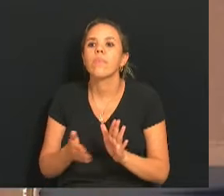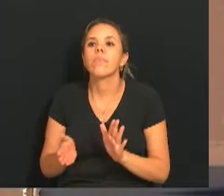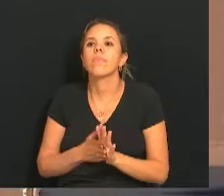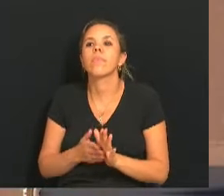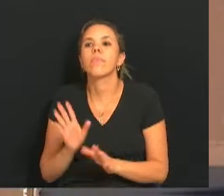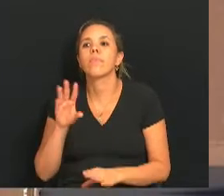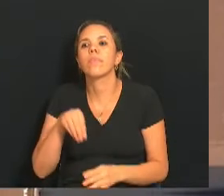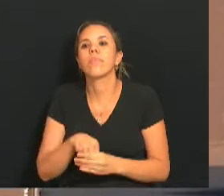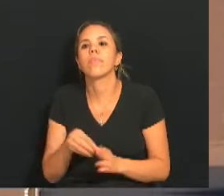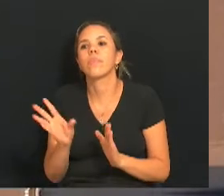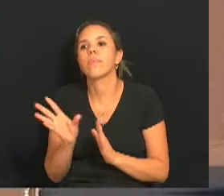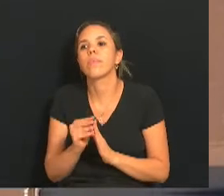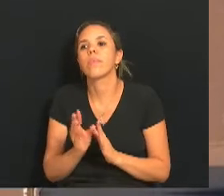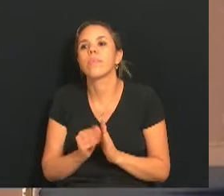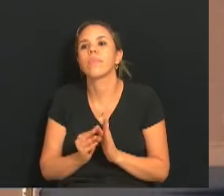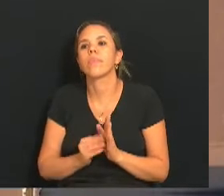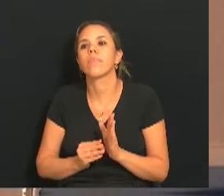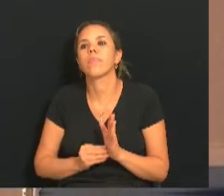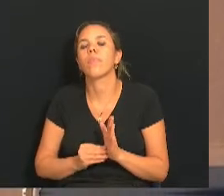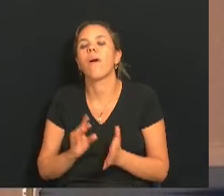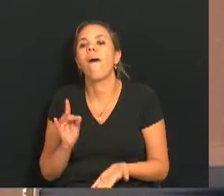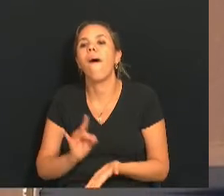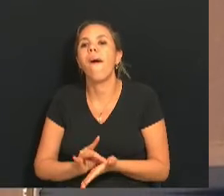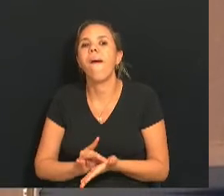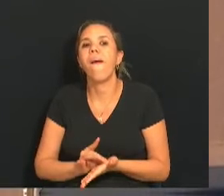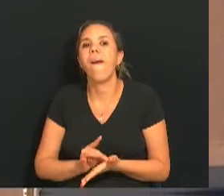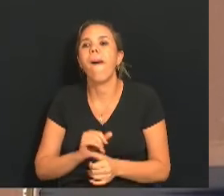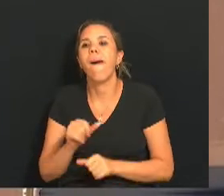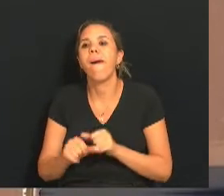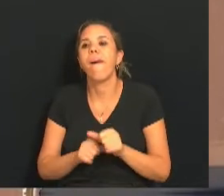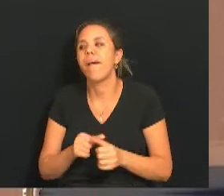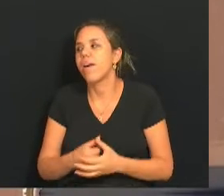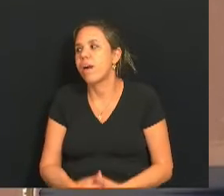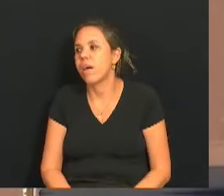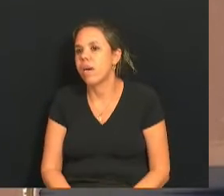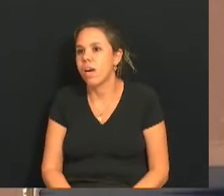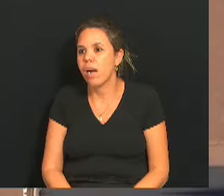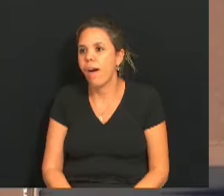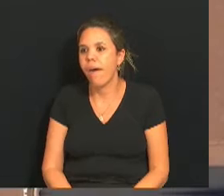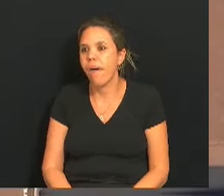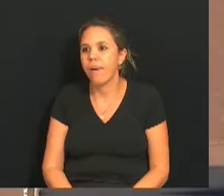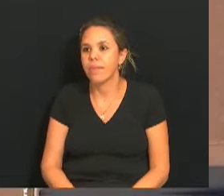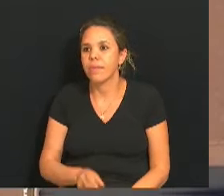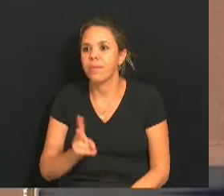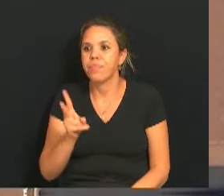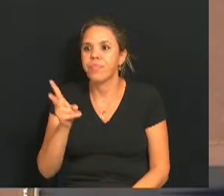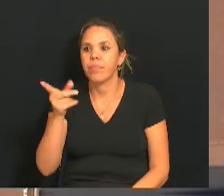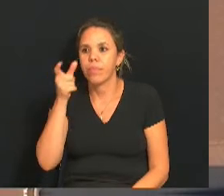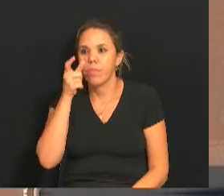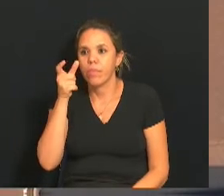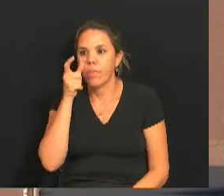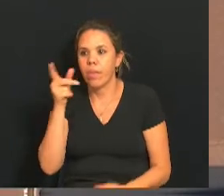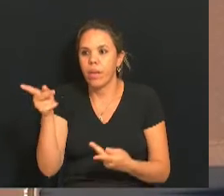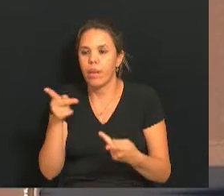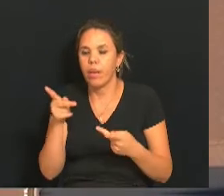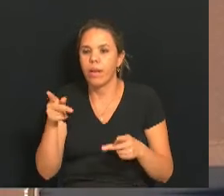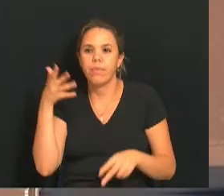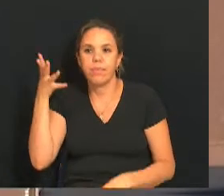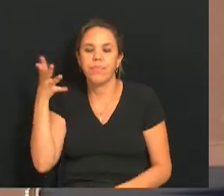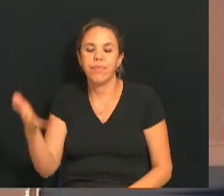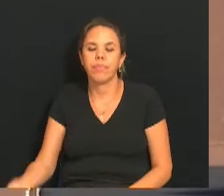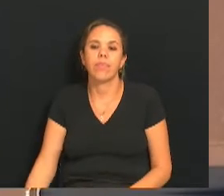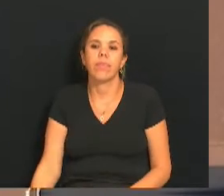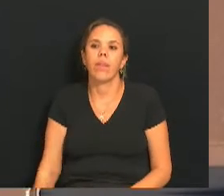já também concretas, né, de mudanças, e a gente vai continuar aqui ouvindo os convidados. Quero passar, então, a